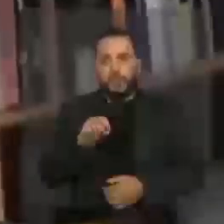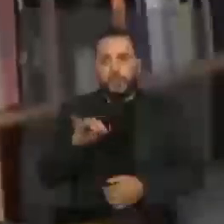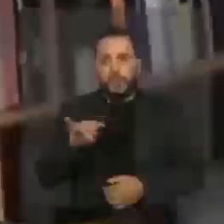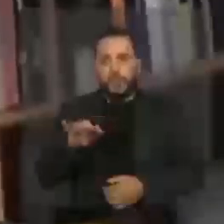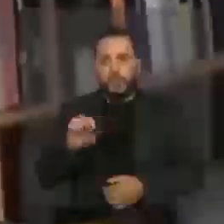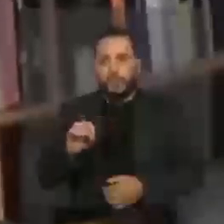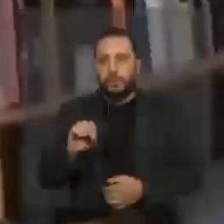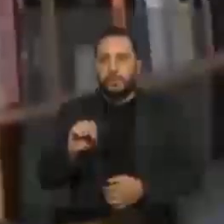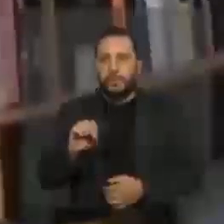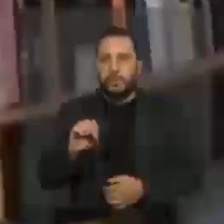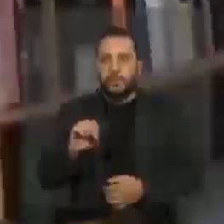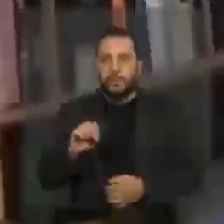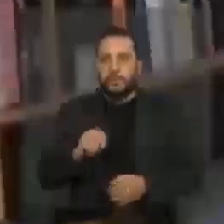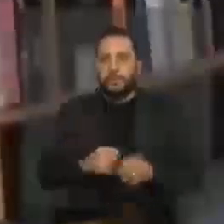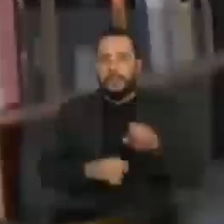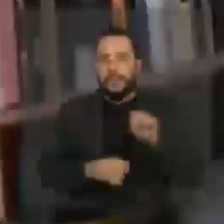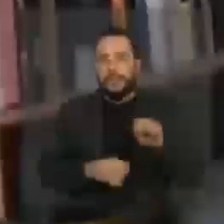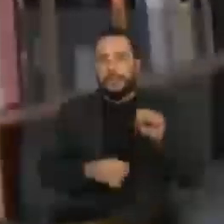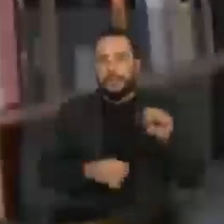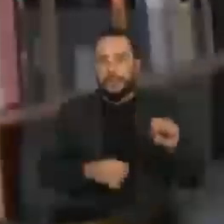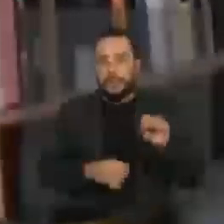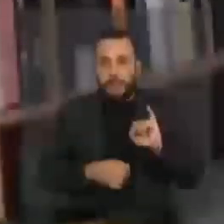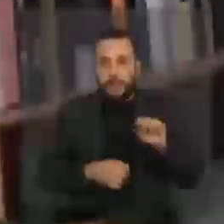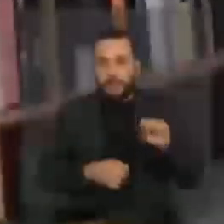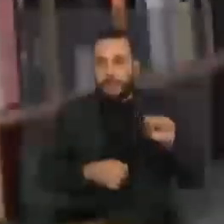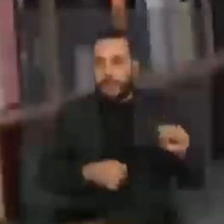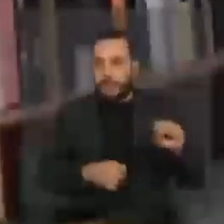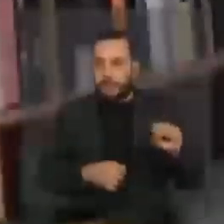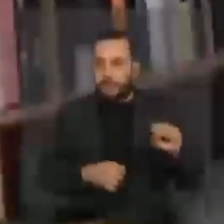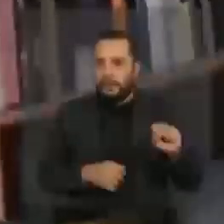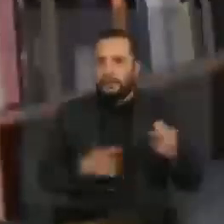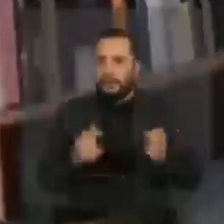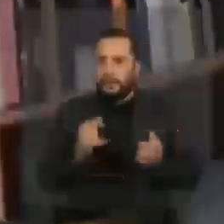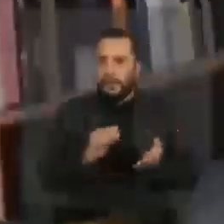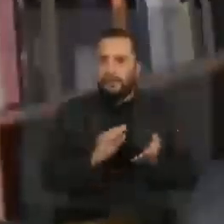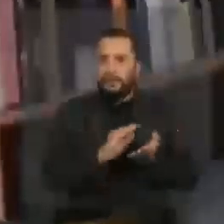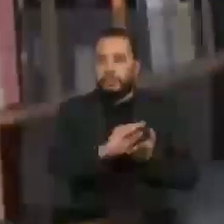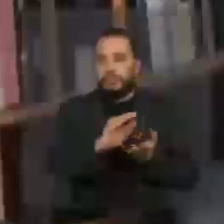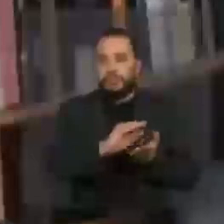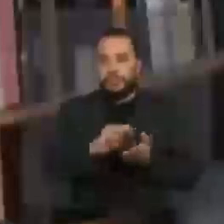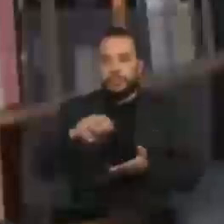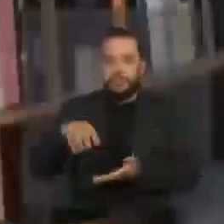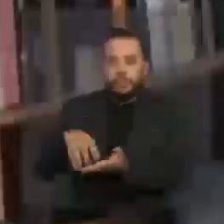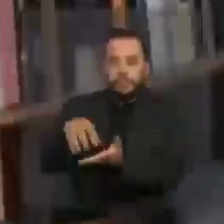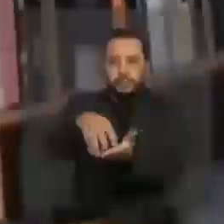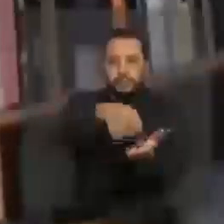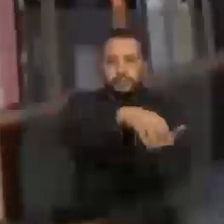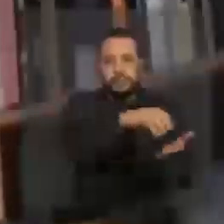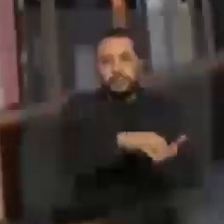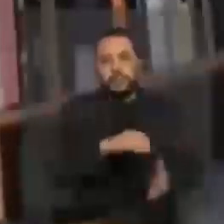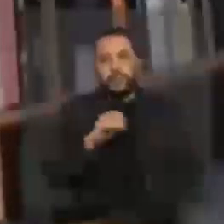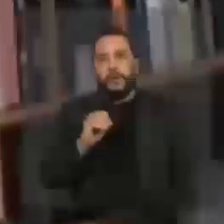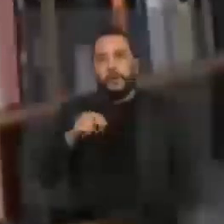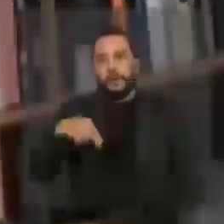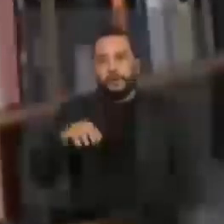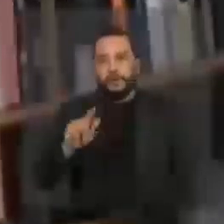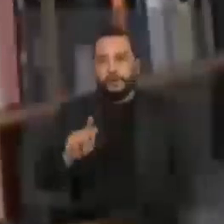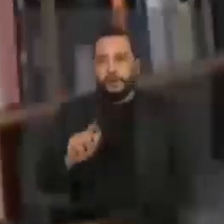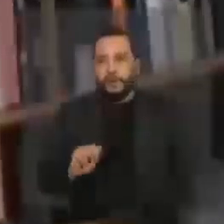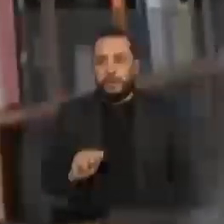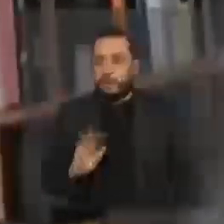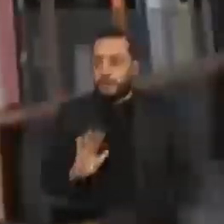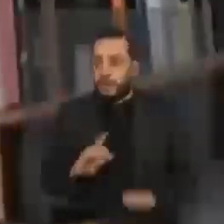não incidência de ISS sobre os recursos repassados às organizações sociais, na verdade,